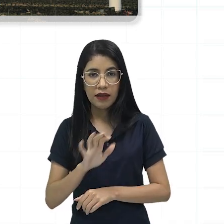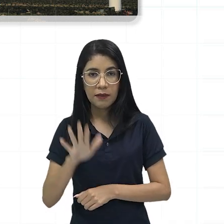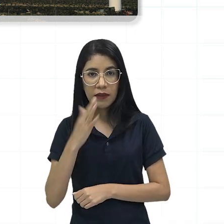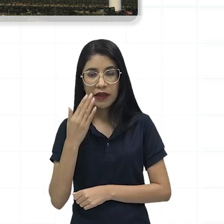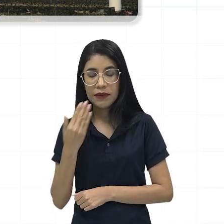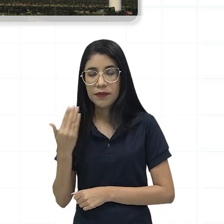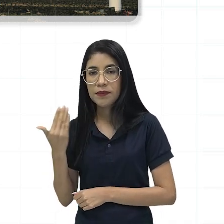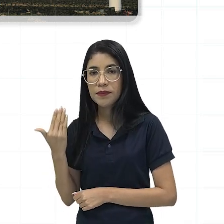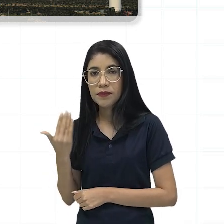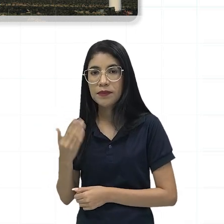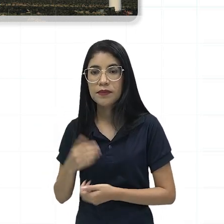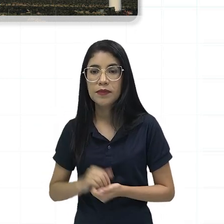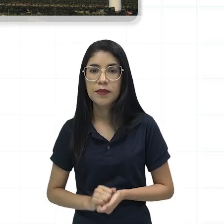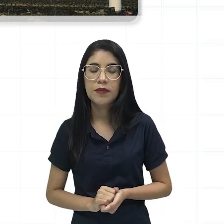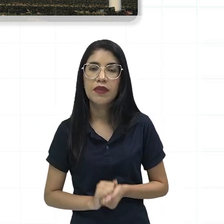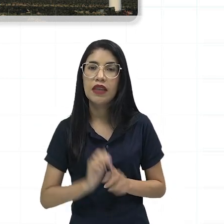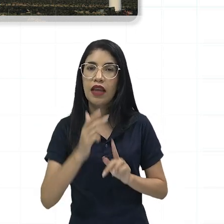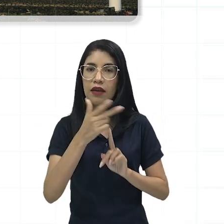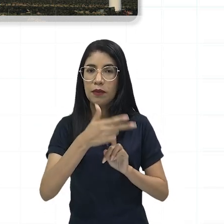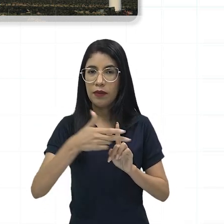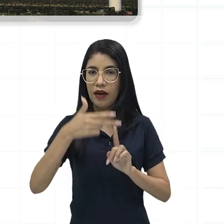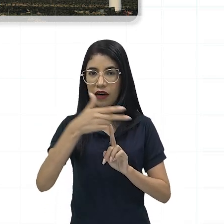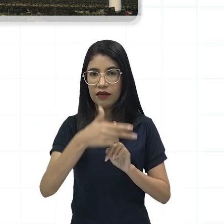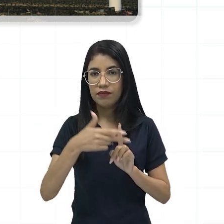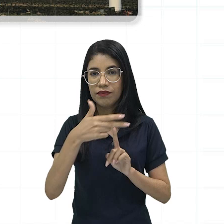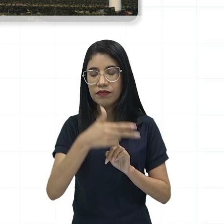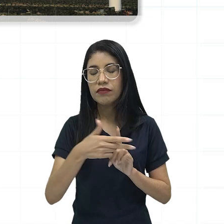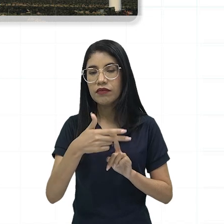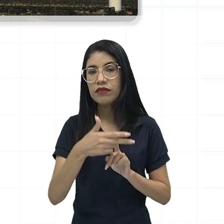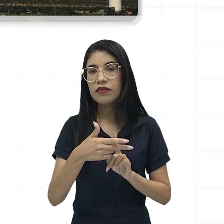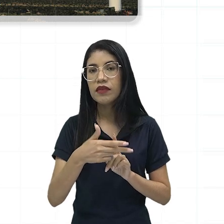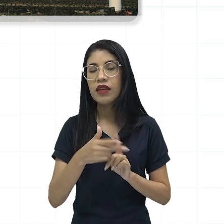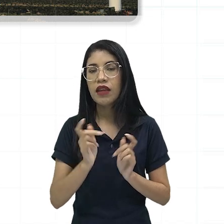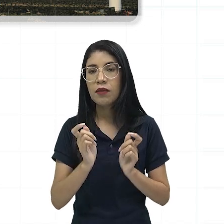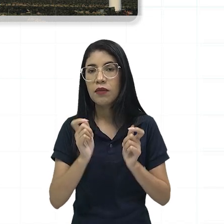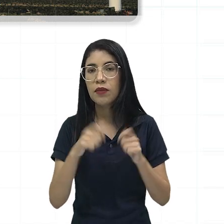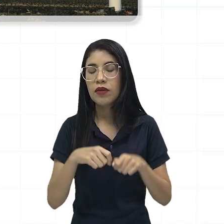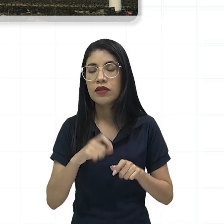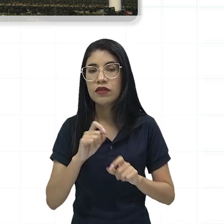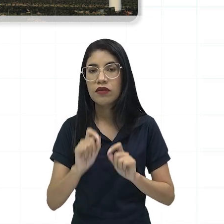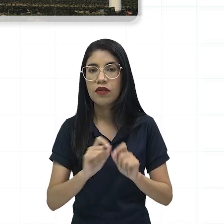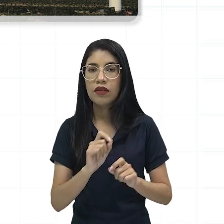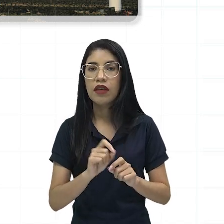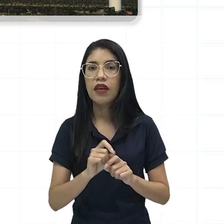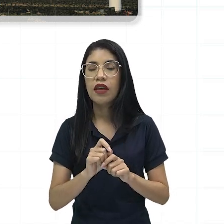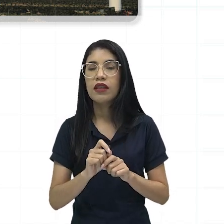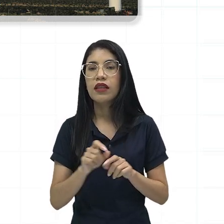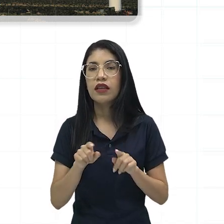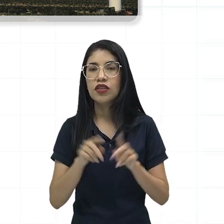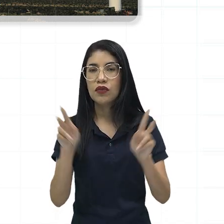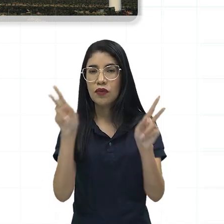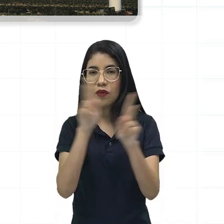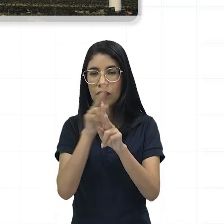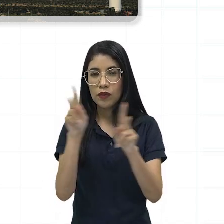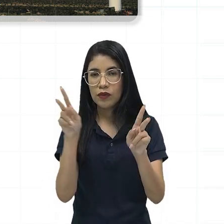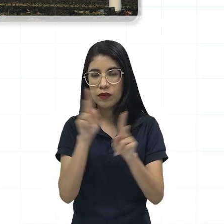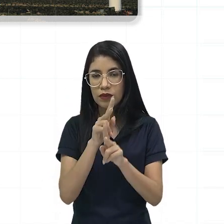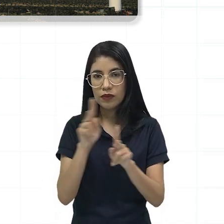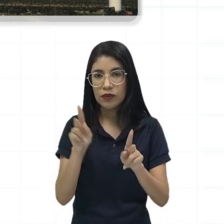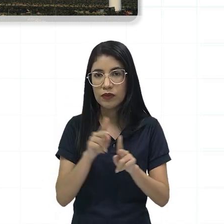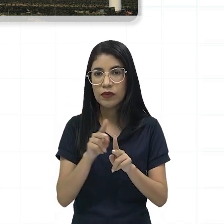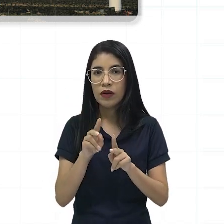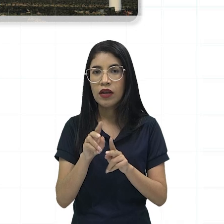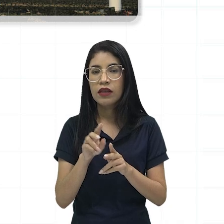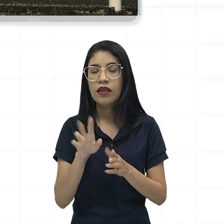nossa imagem por meio dessas grandes hélices, né? Que são capazes aí de captar o vento, né?